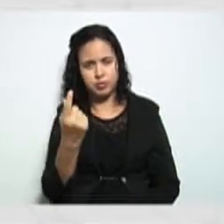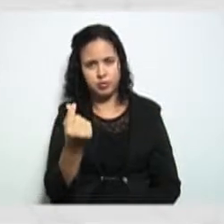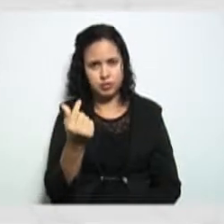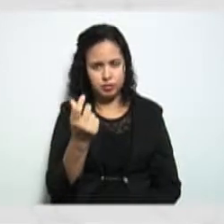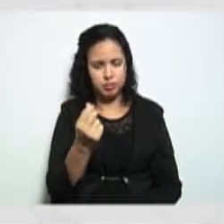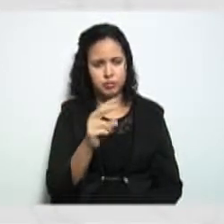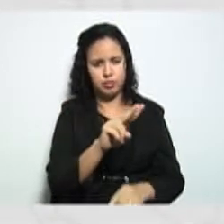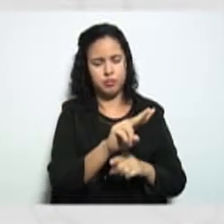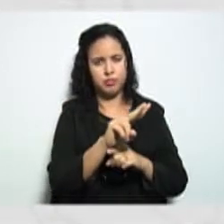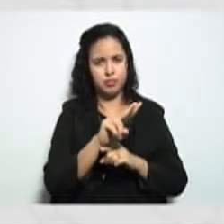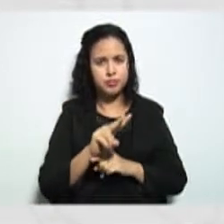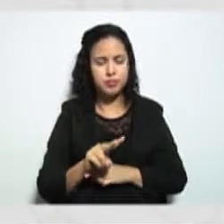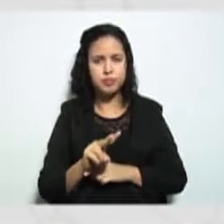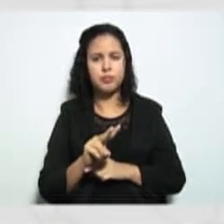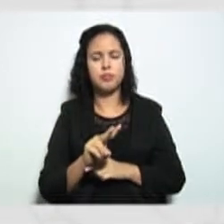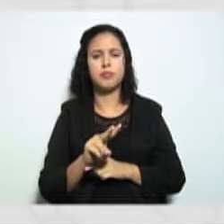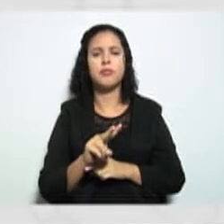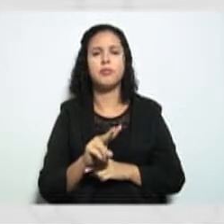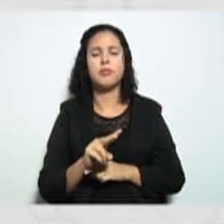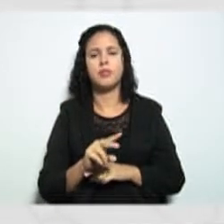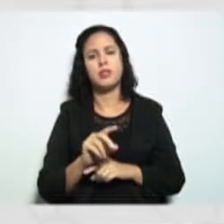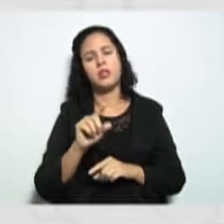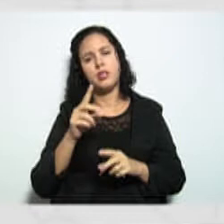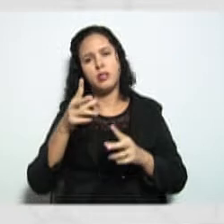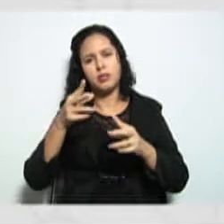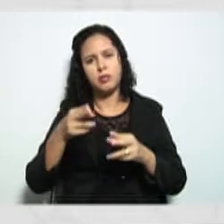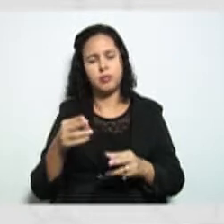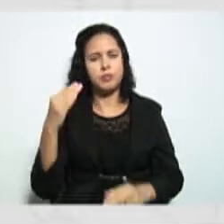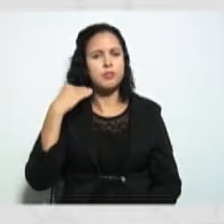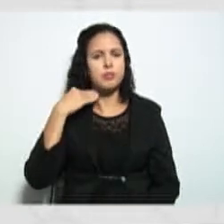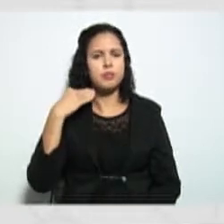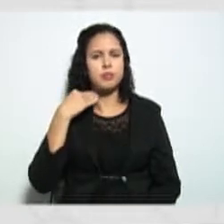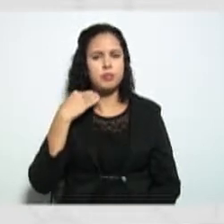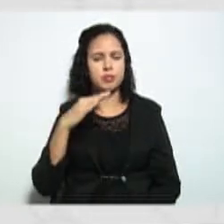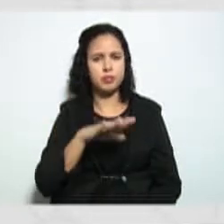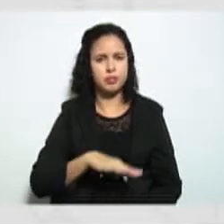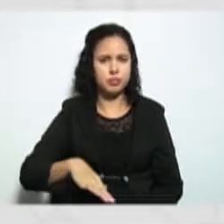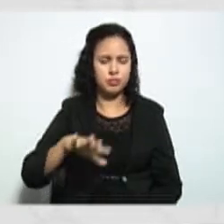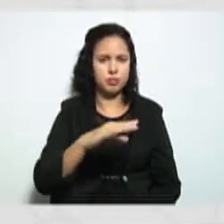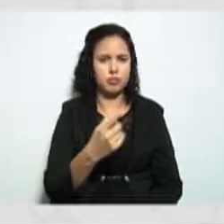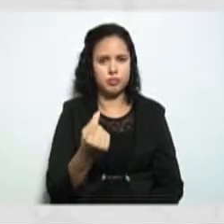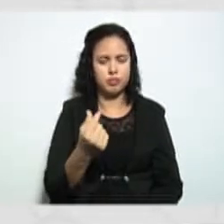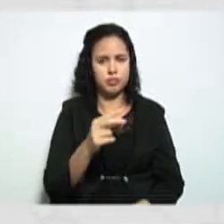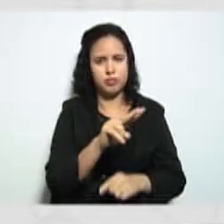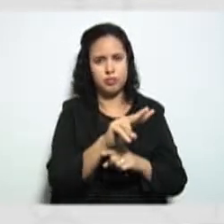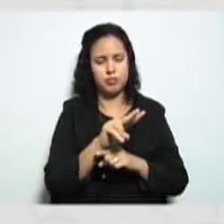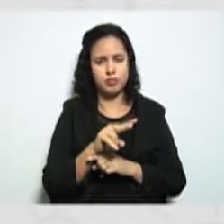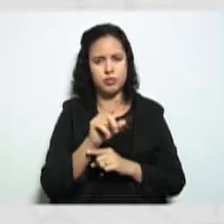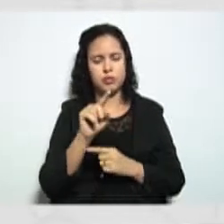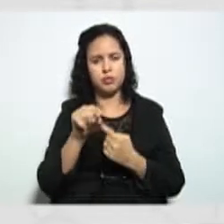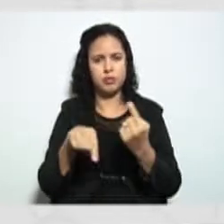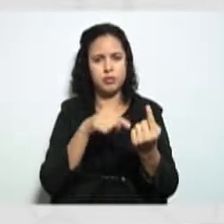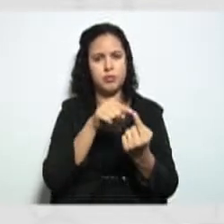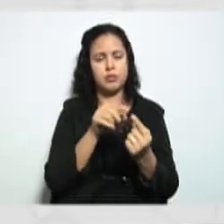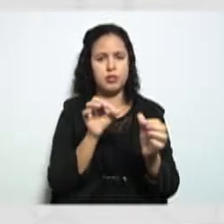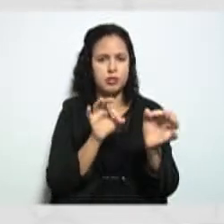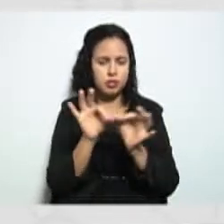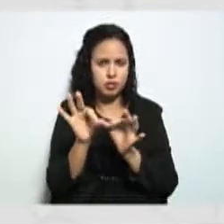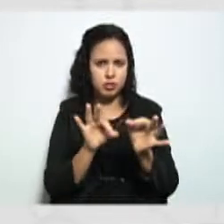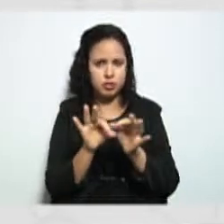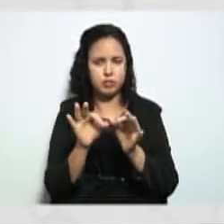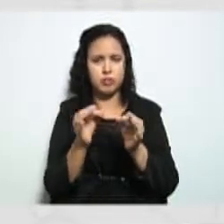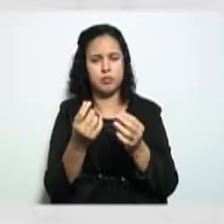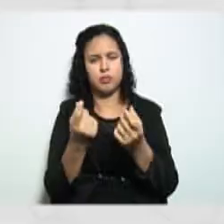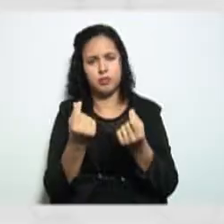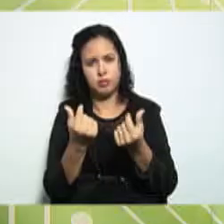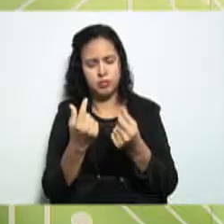cooperado. Então, a gente vai ver assim que o ramo de crédito tem essa finalidade de organizar esse fundo de